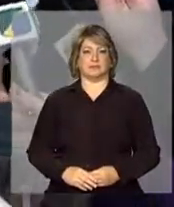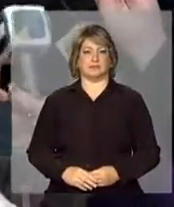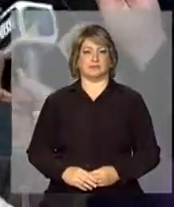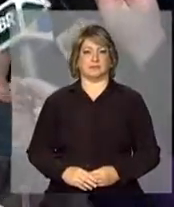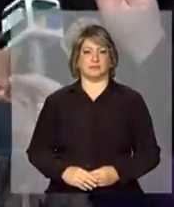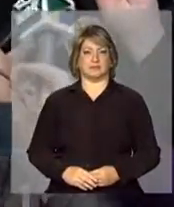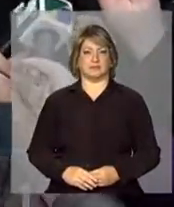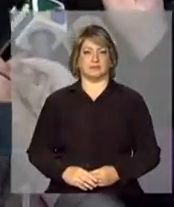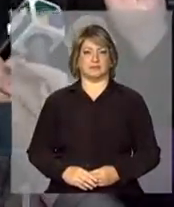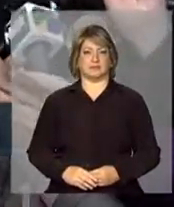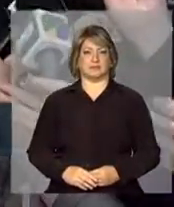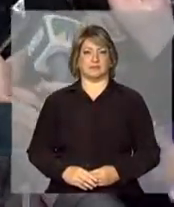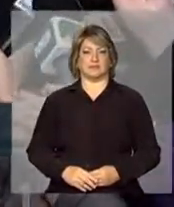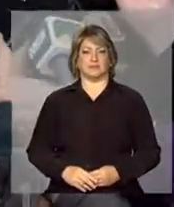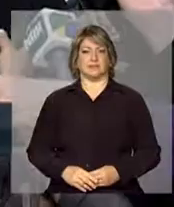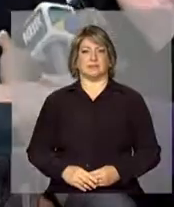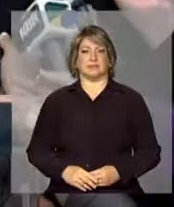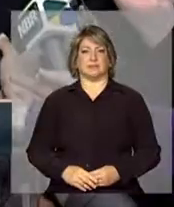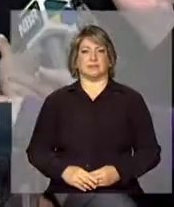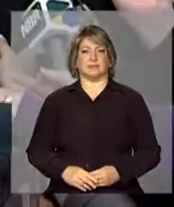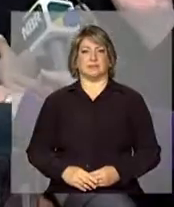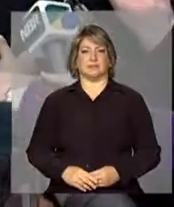de outros partidos?